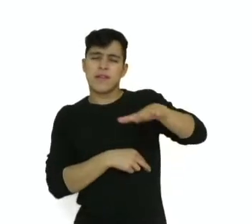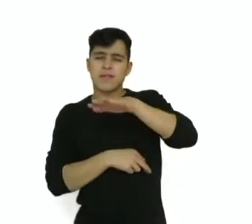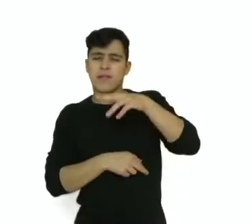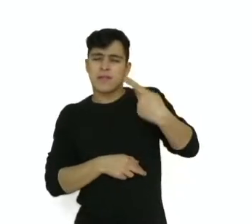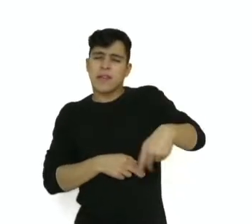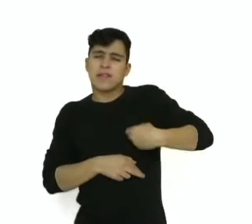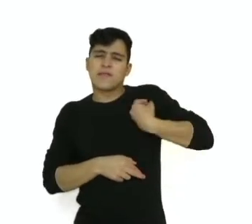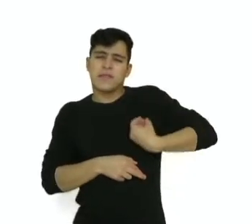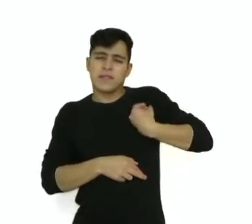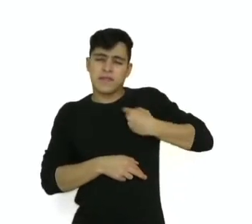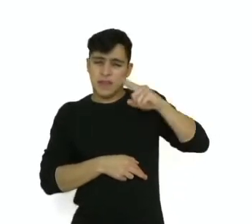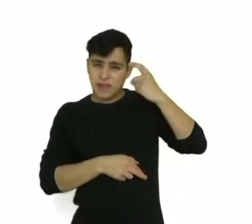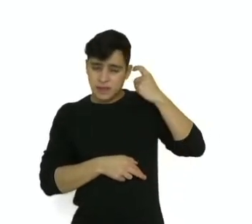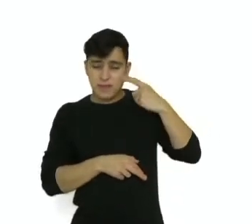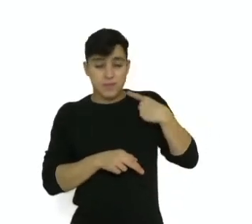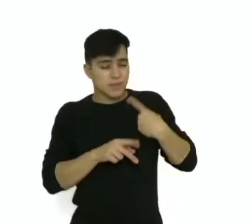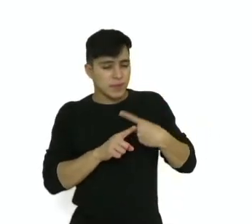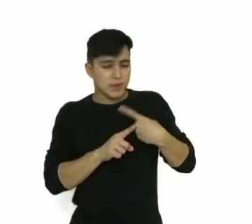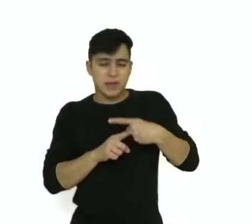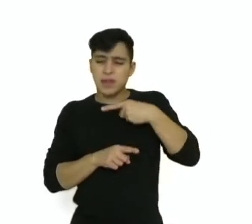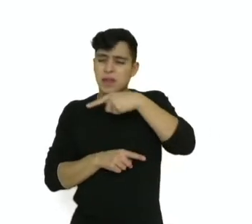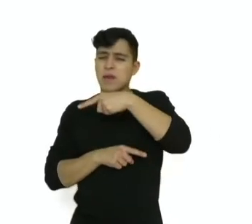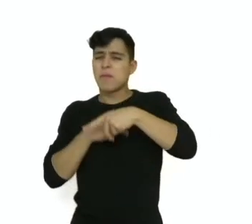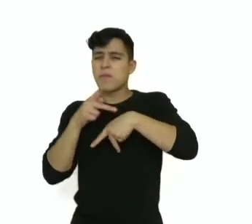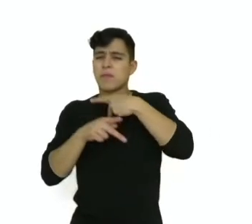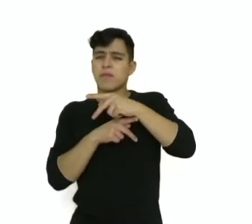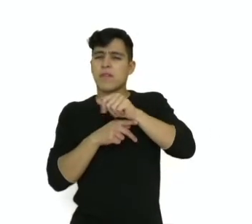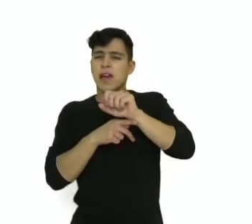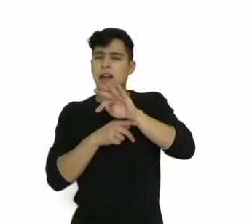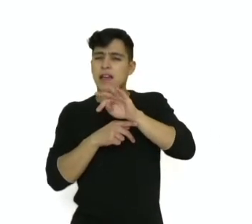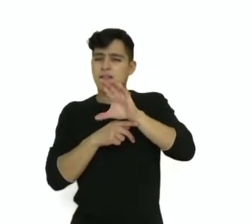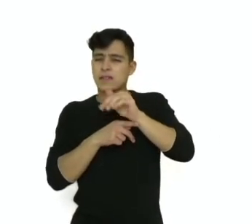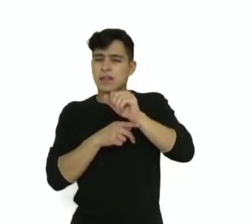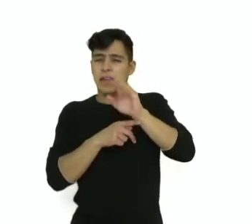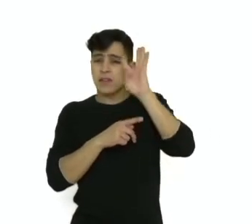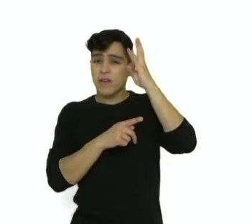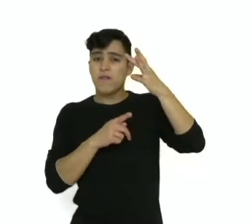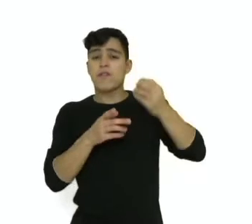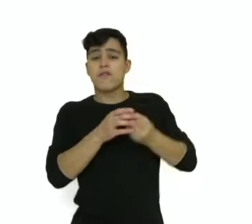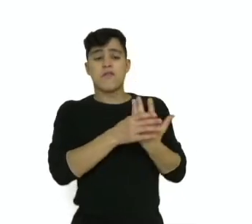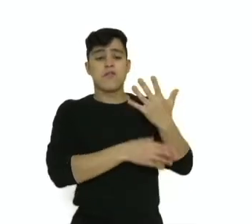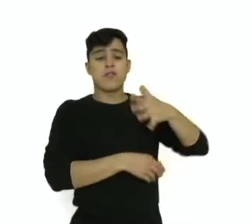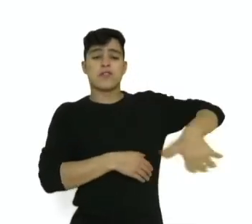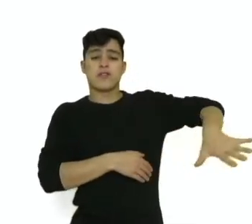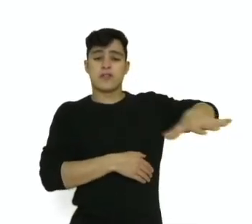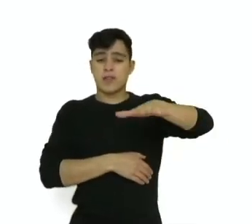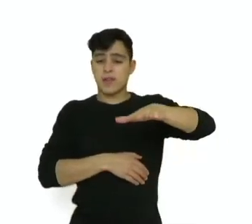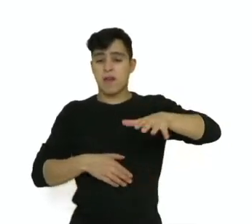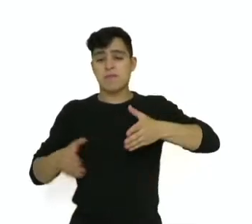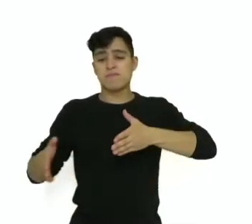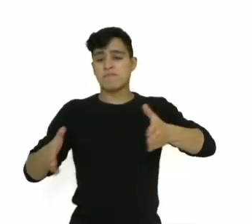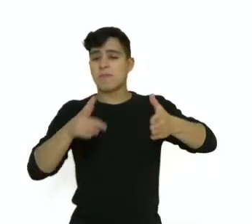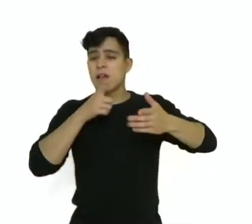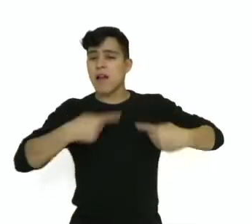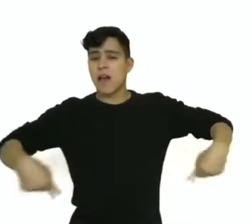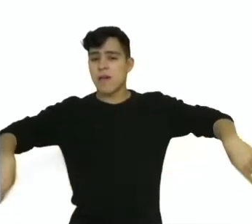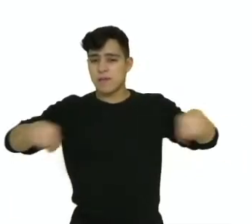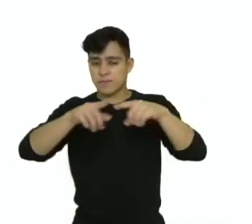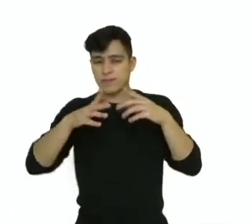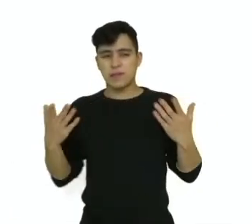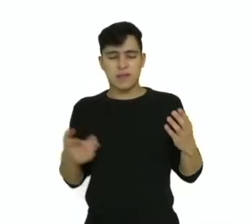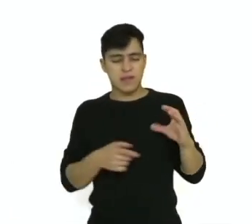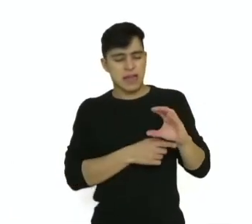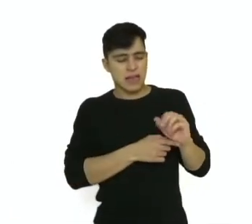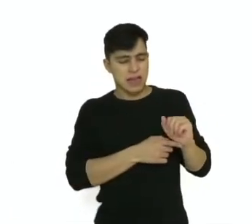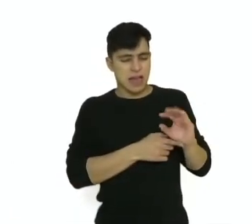astecas escolheram fundar sua capital na região de um lago? Então veja, os cactos crescem em regiões quentes, áridas